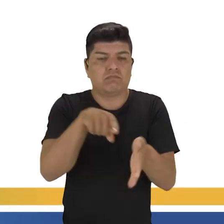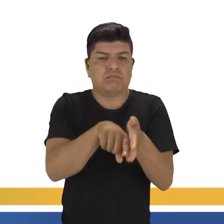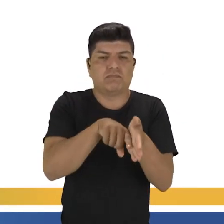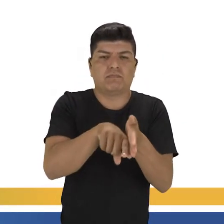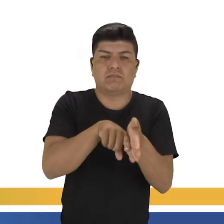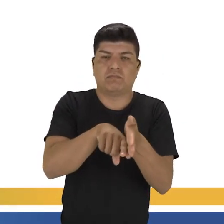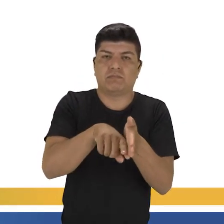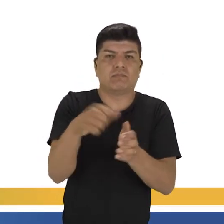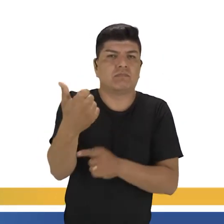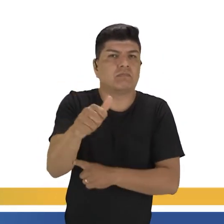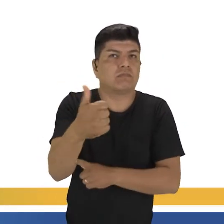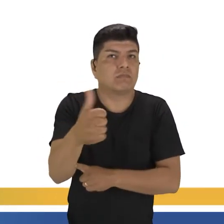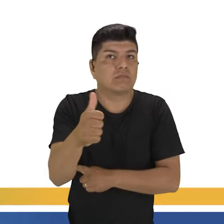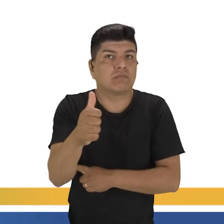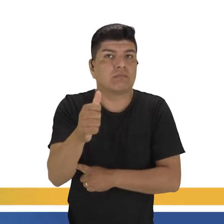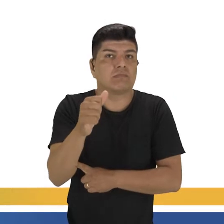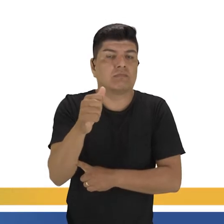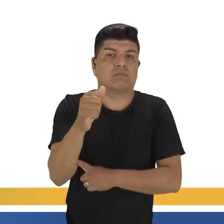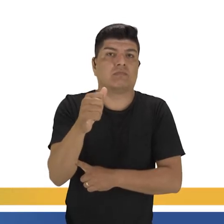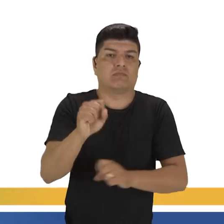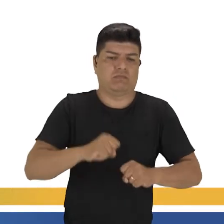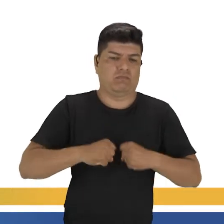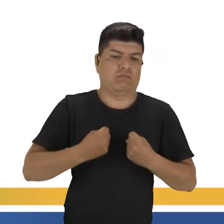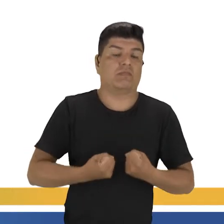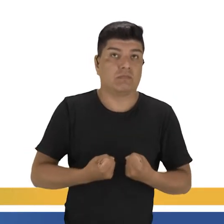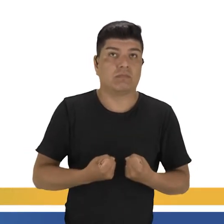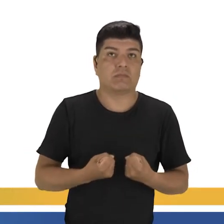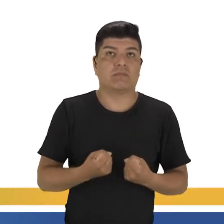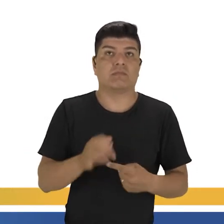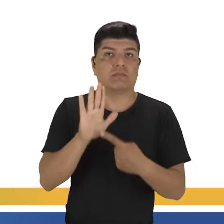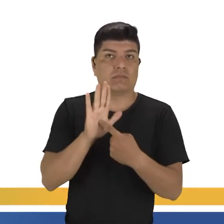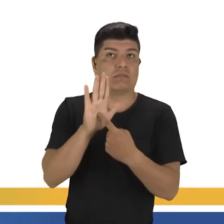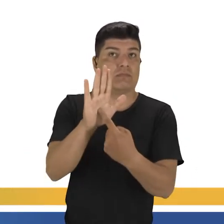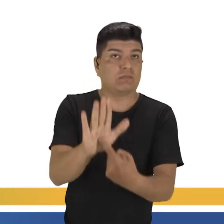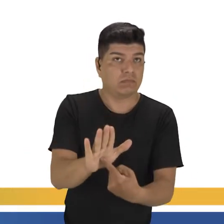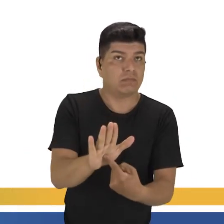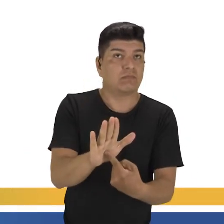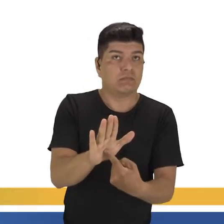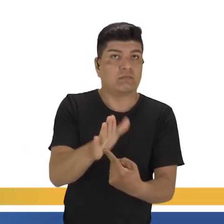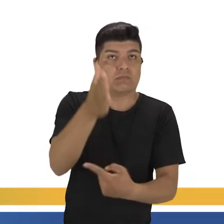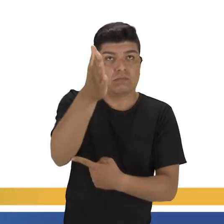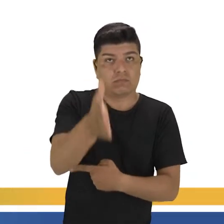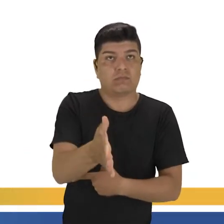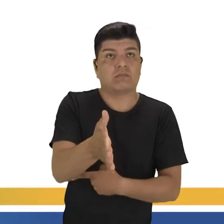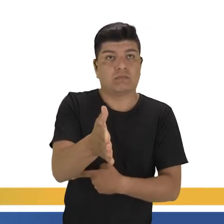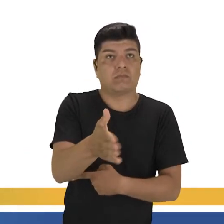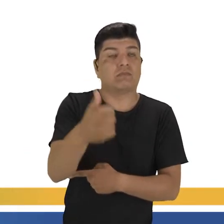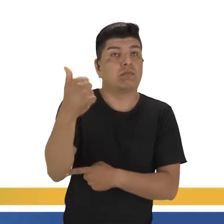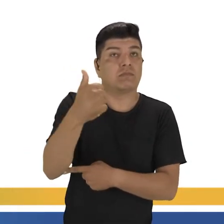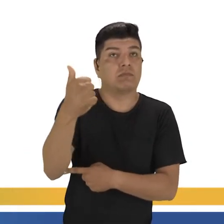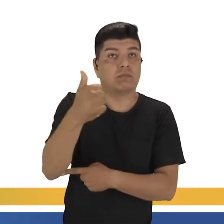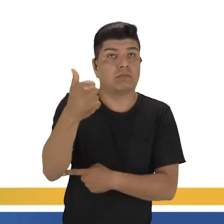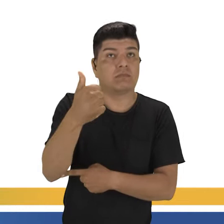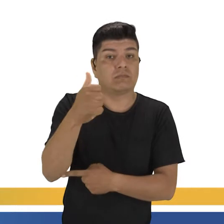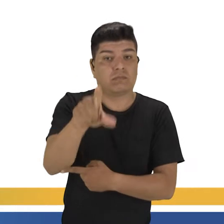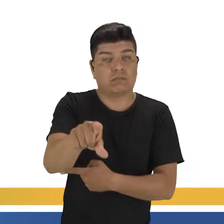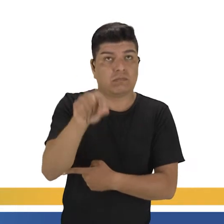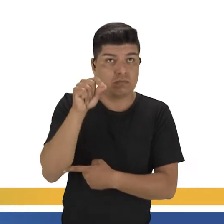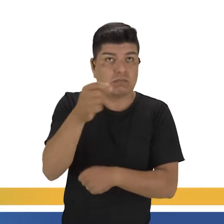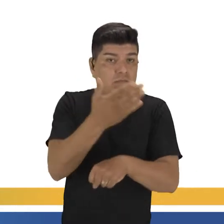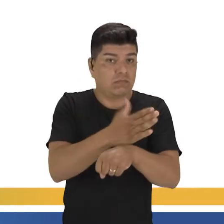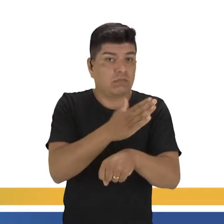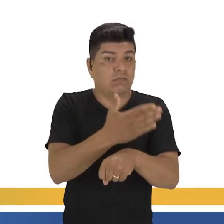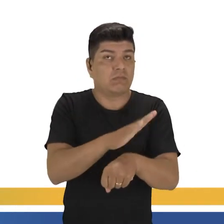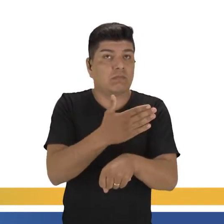movimento, ou seja, o estudo dos esforços. Esta abordagem, apesar de ter sido direcionada primeiramente para a seleção e treinamento